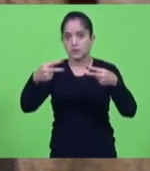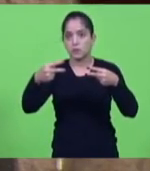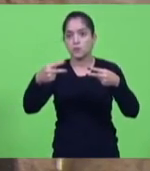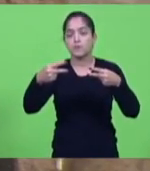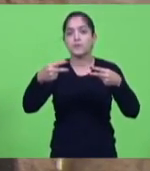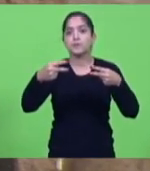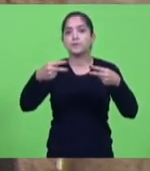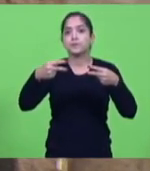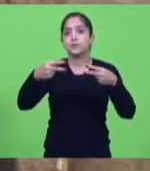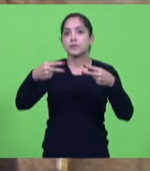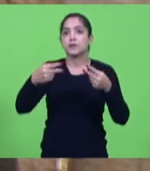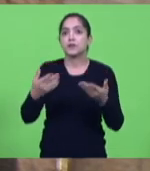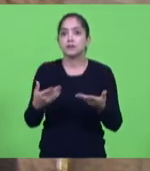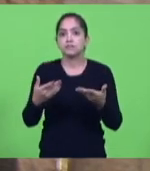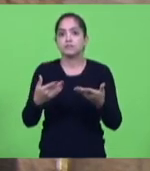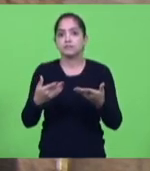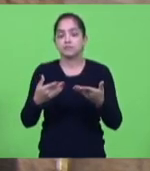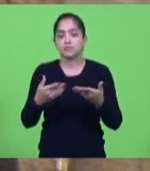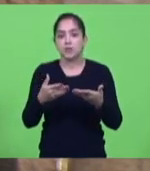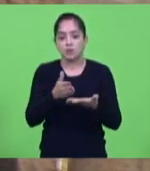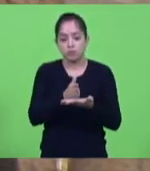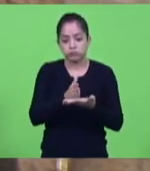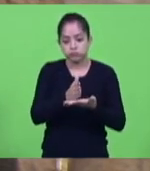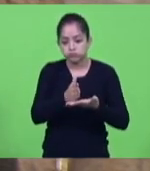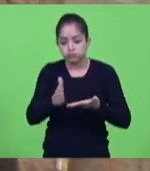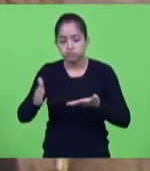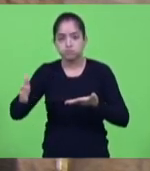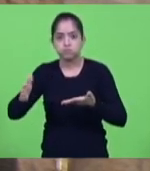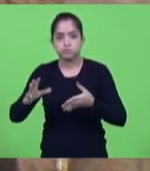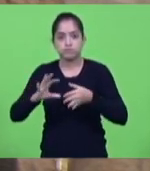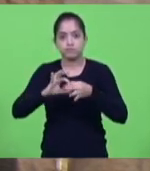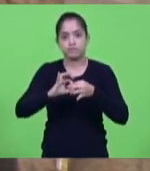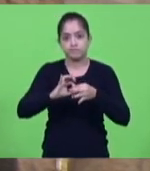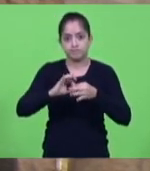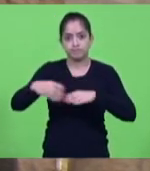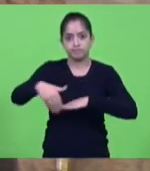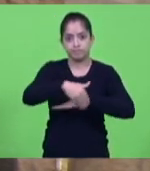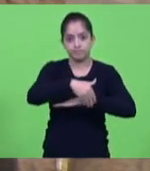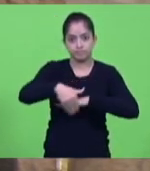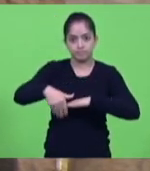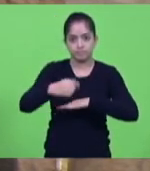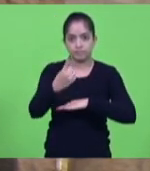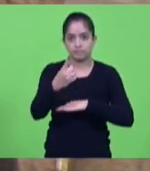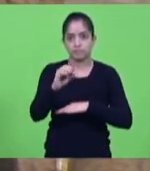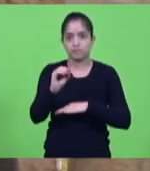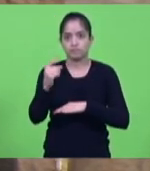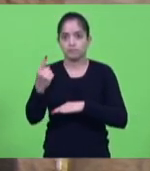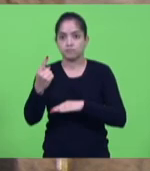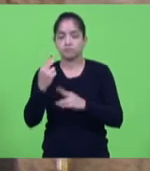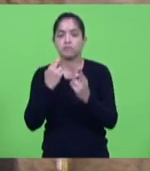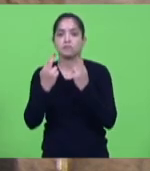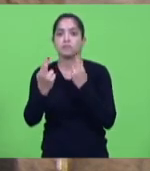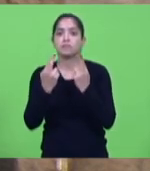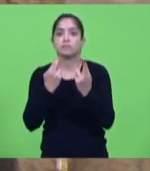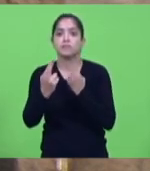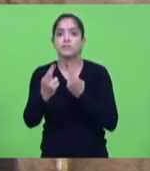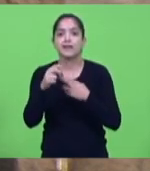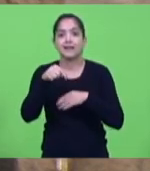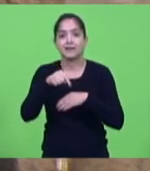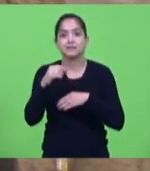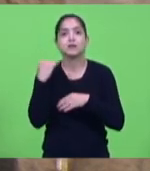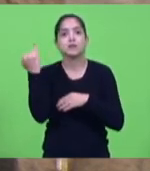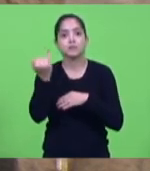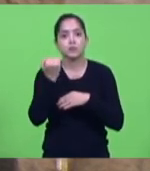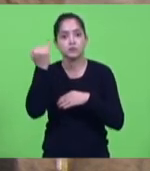de um grande pedaço justamente paralelo à SC, à BR-101, é extremamente importante para o